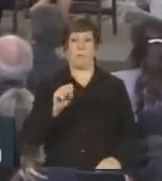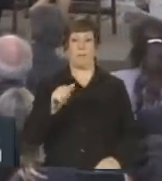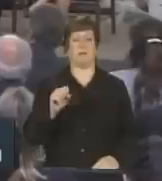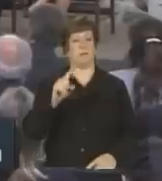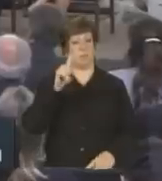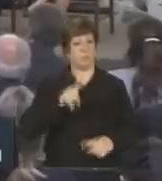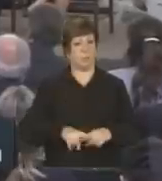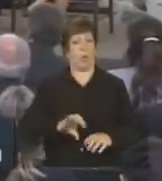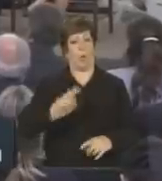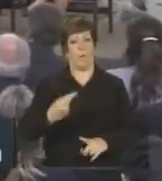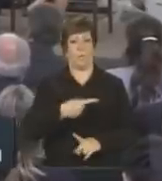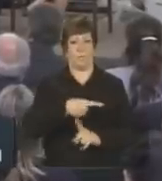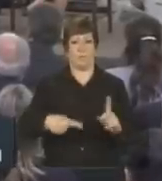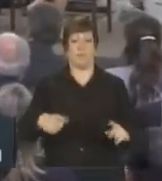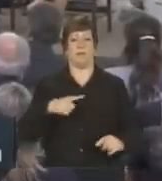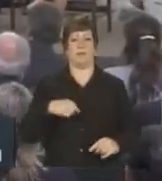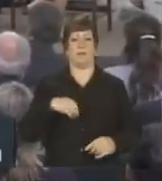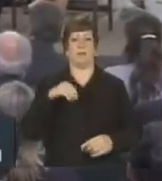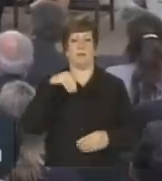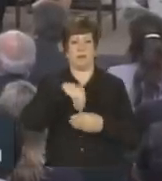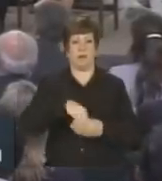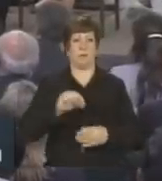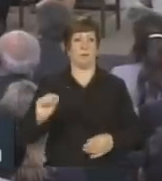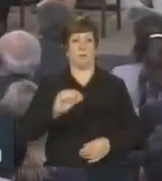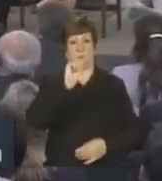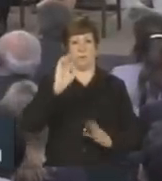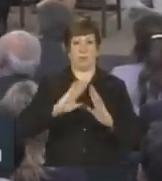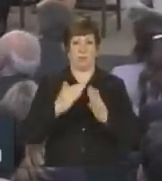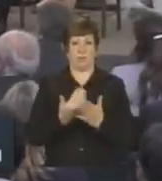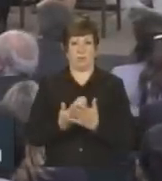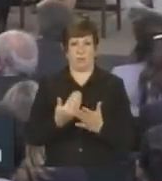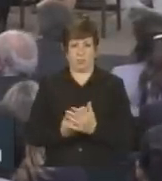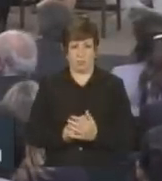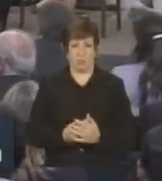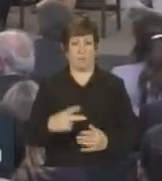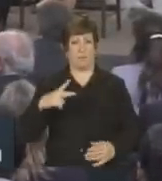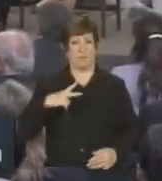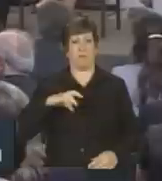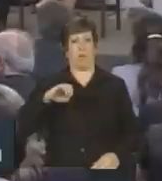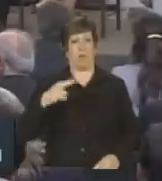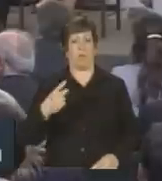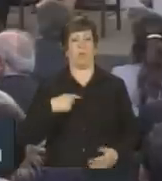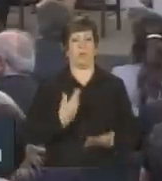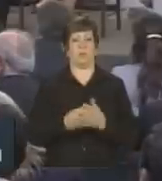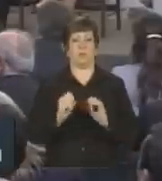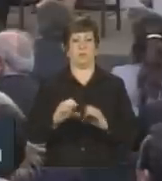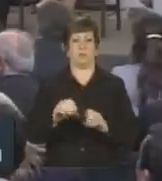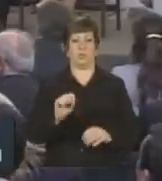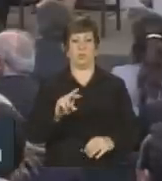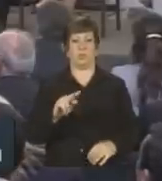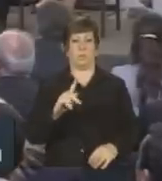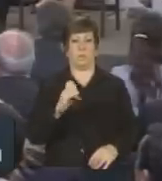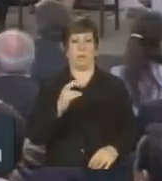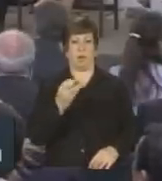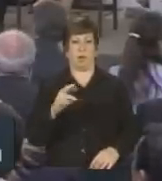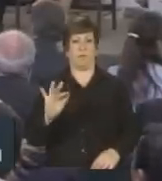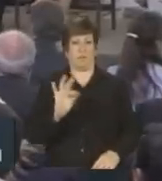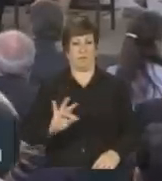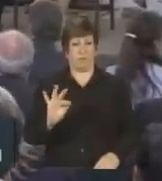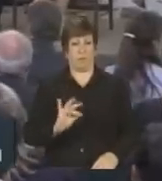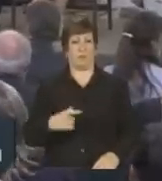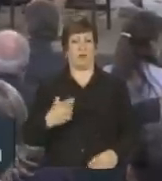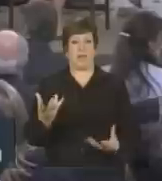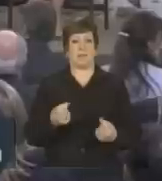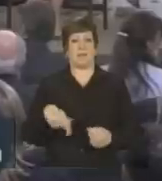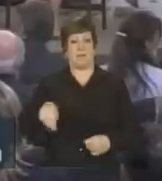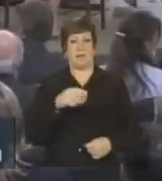instituições privadas de ensino superior que, em contrapartida, recebem isenção de alguns tributos federais. O